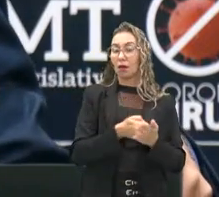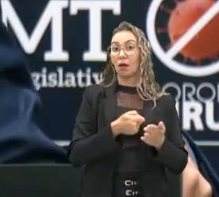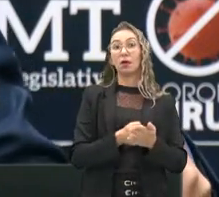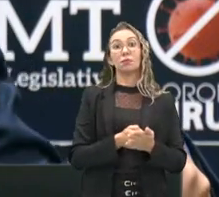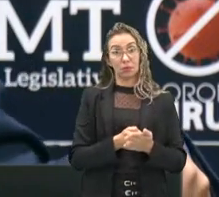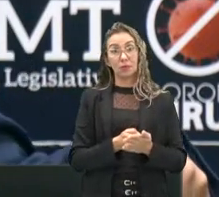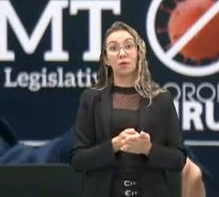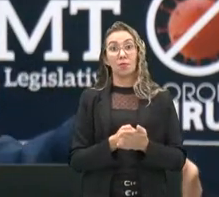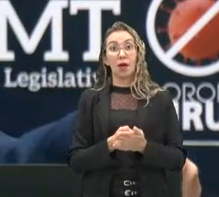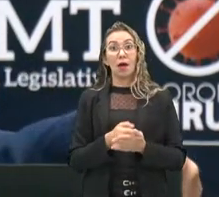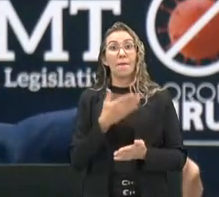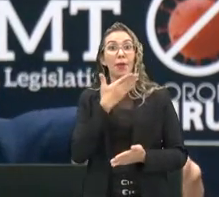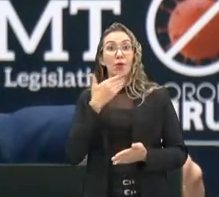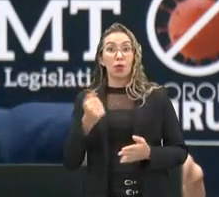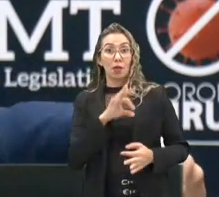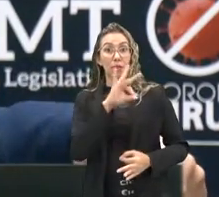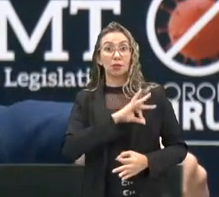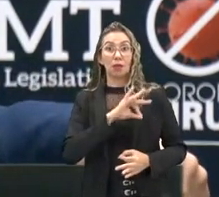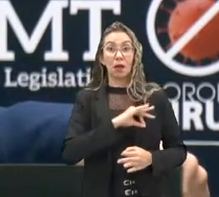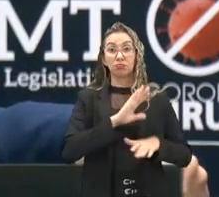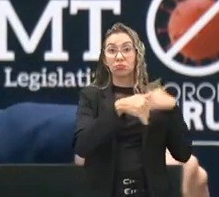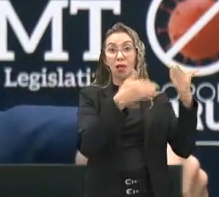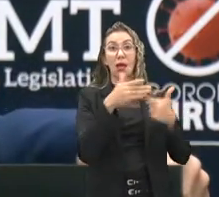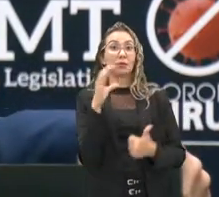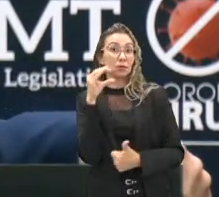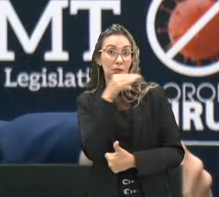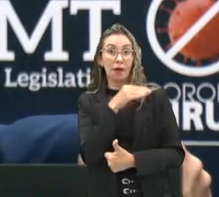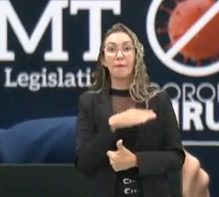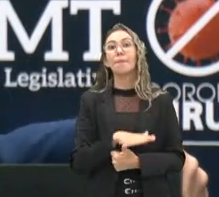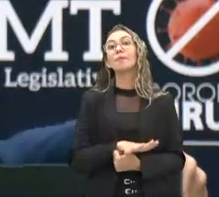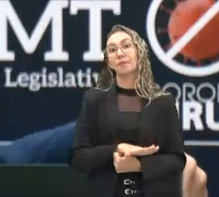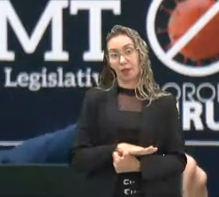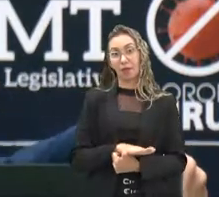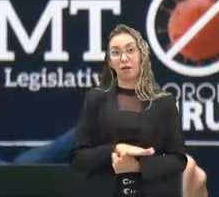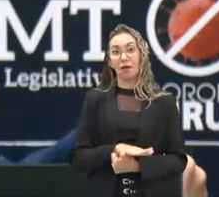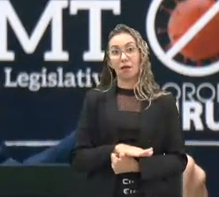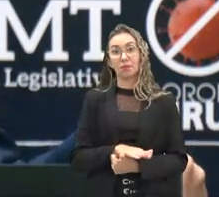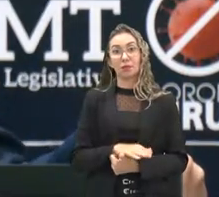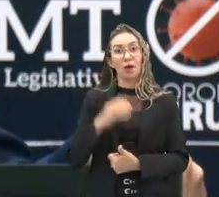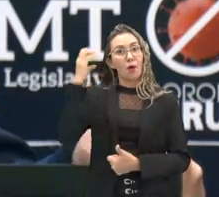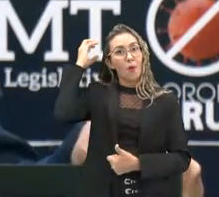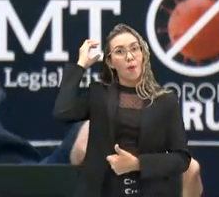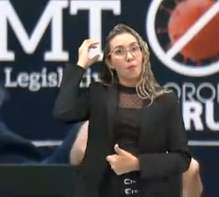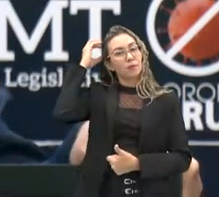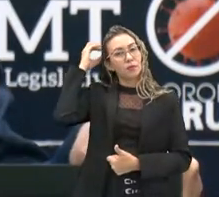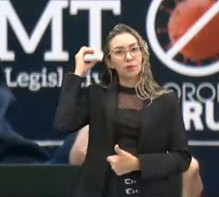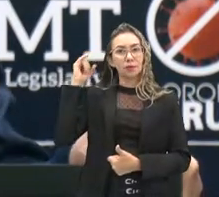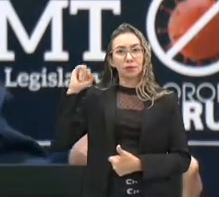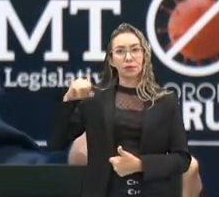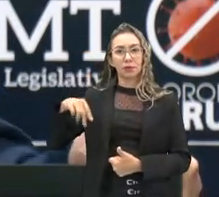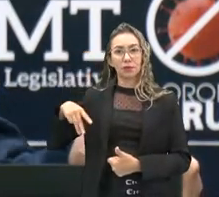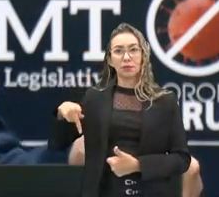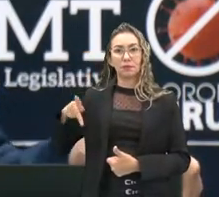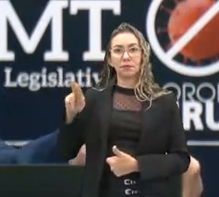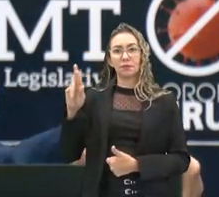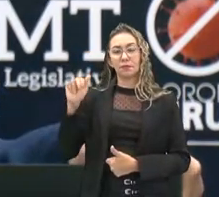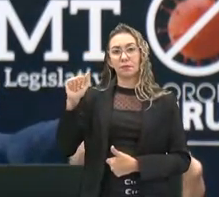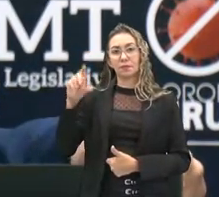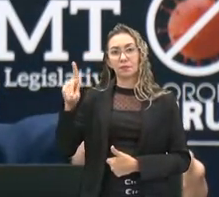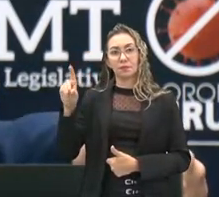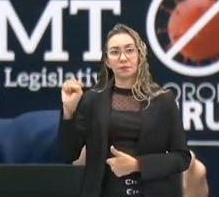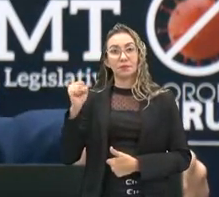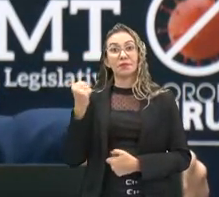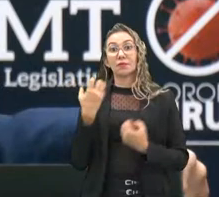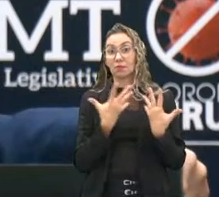promoções mais rápidas. O imperador não concede e o exército afasta-se da monarquia e é uma